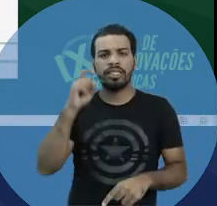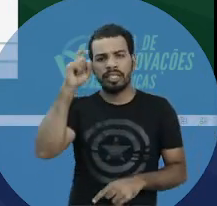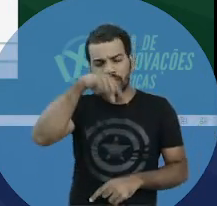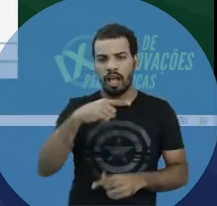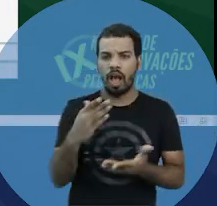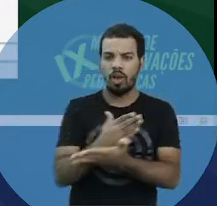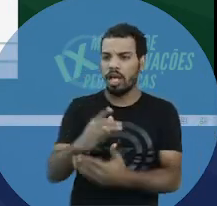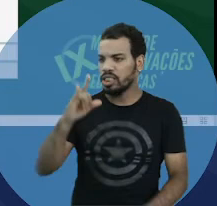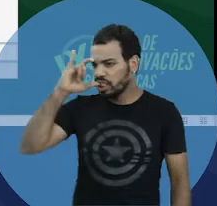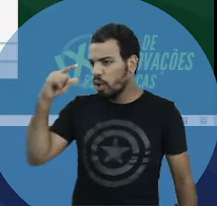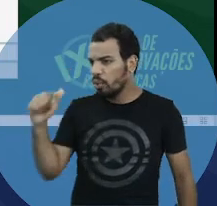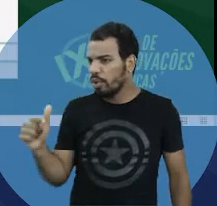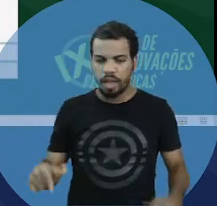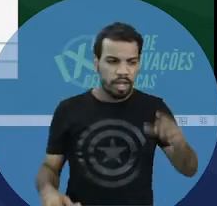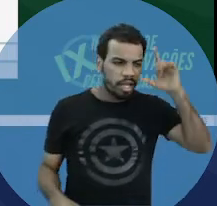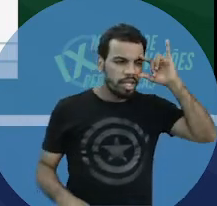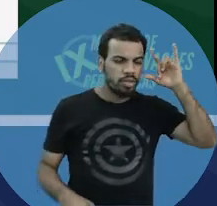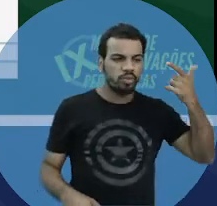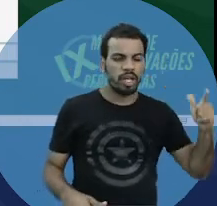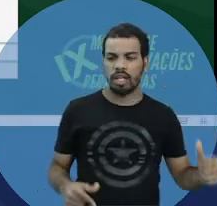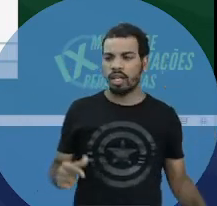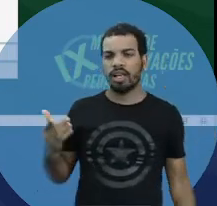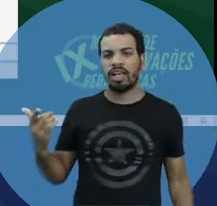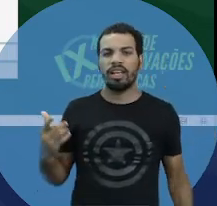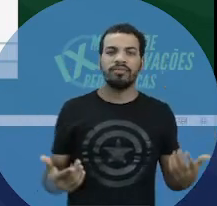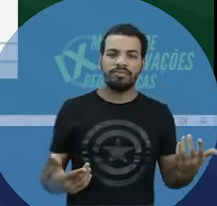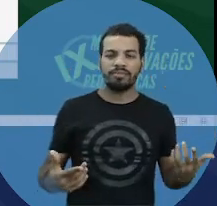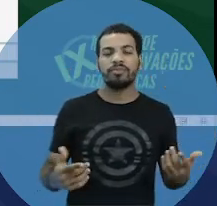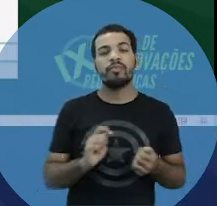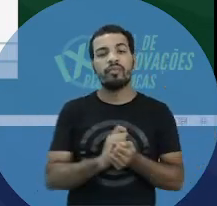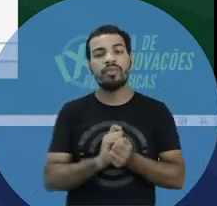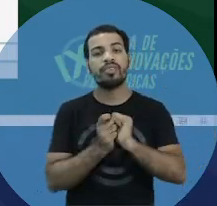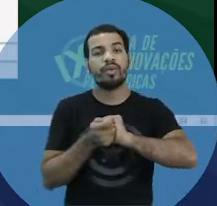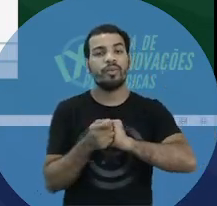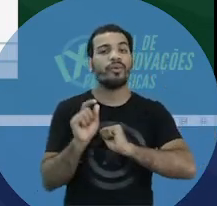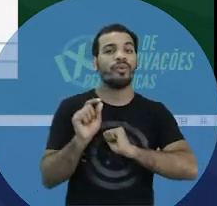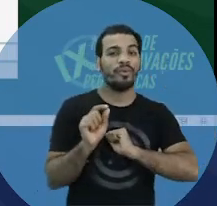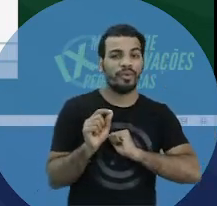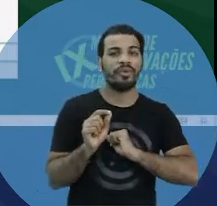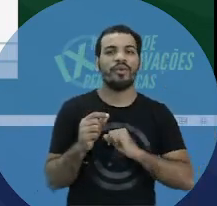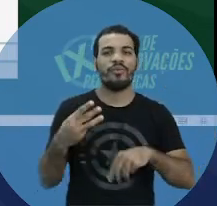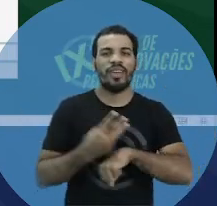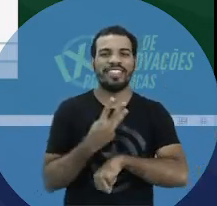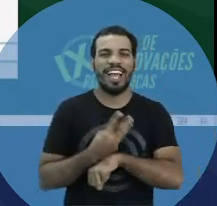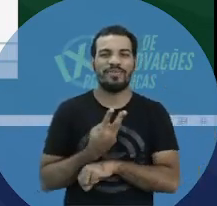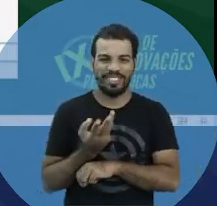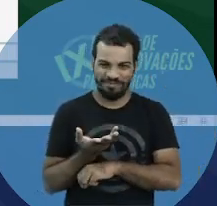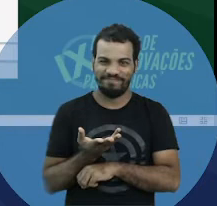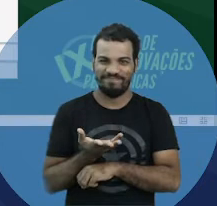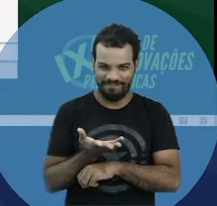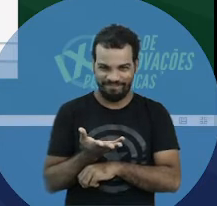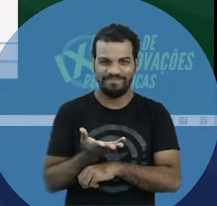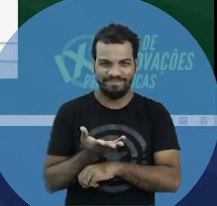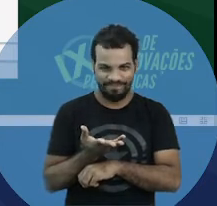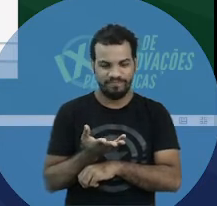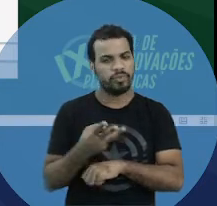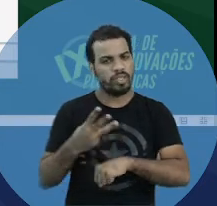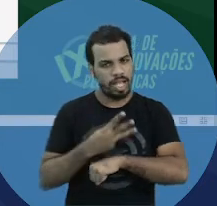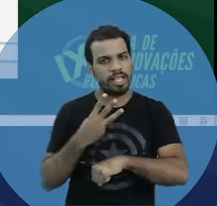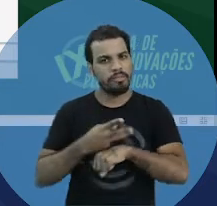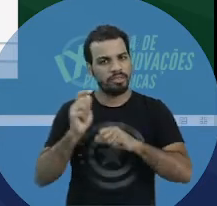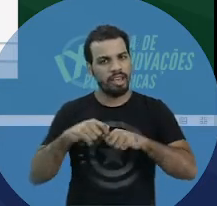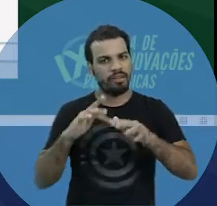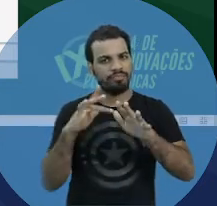nós adaptamos, né, inicialmente a ideia era Instagram, mas adaptamos para o WhatsApp também, que era outra forma de rede que eles podiam estar, né,